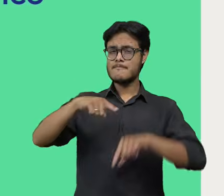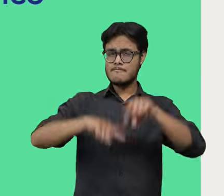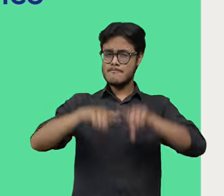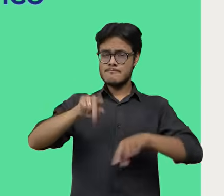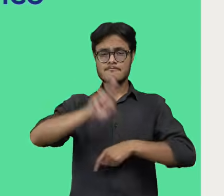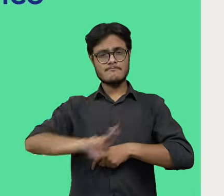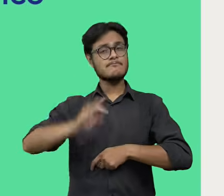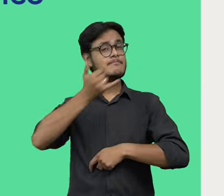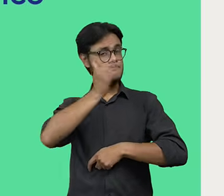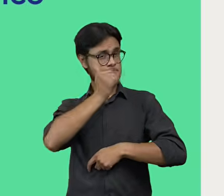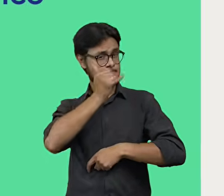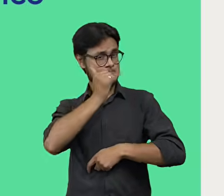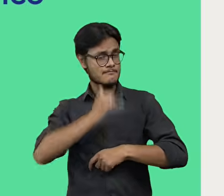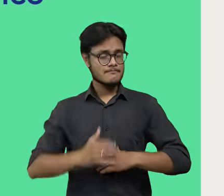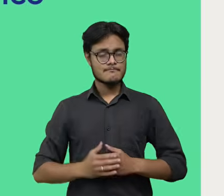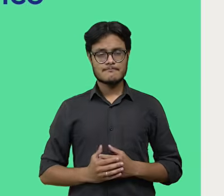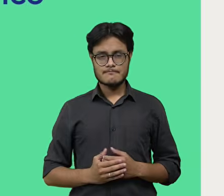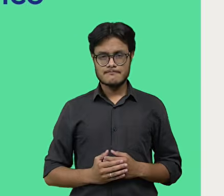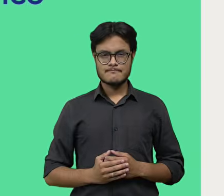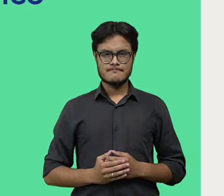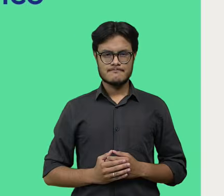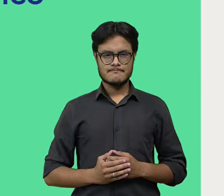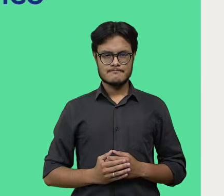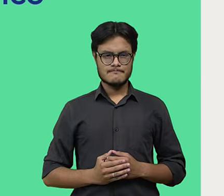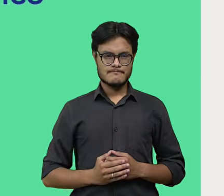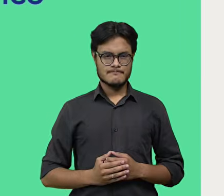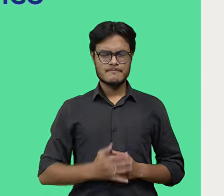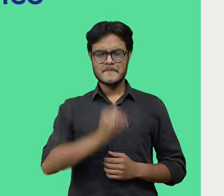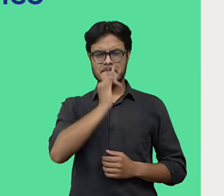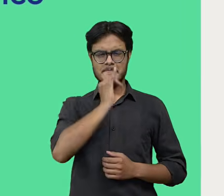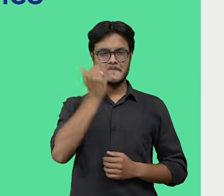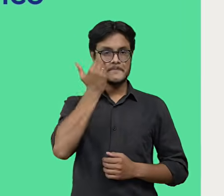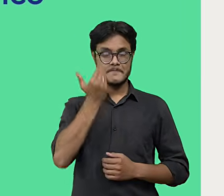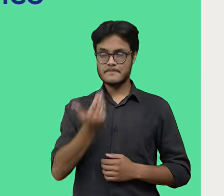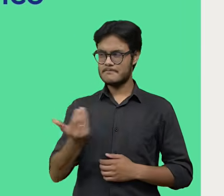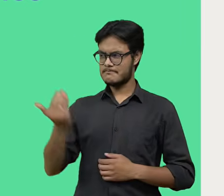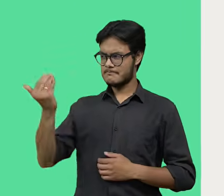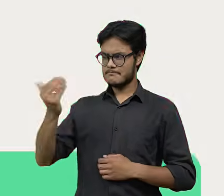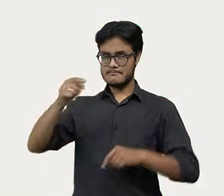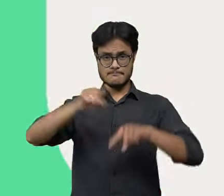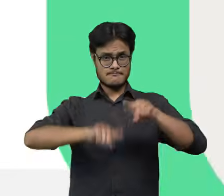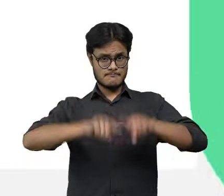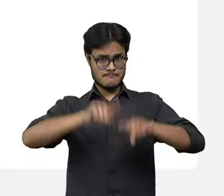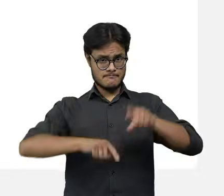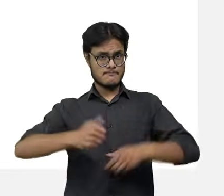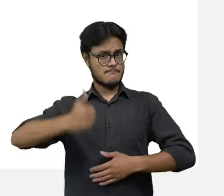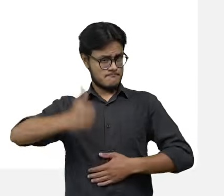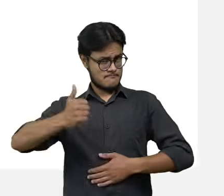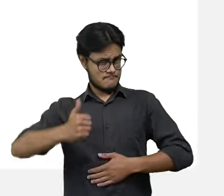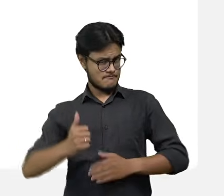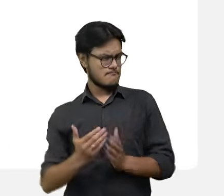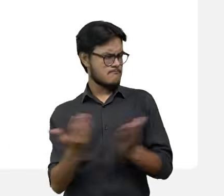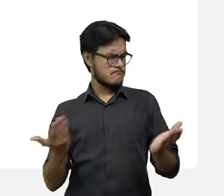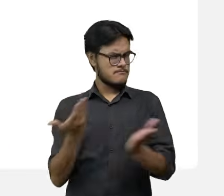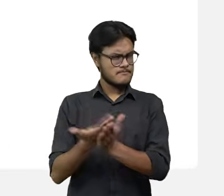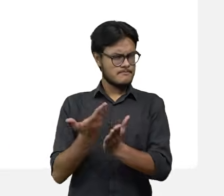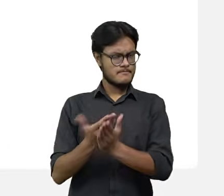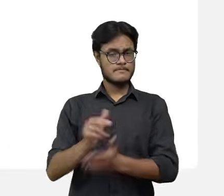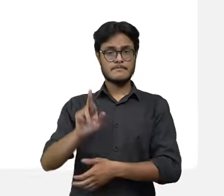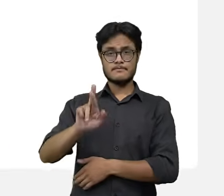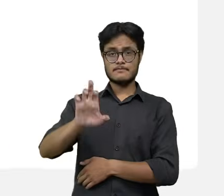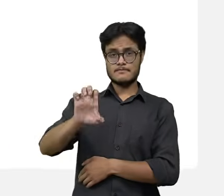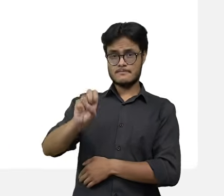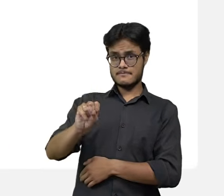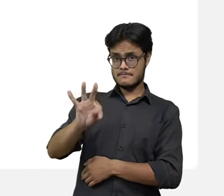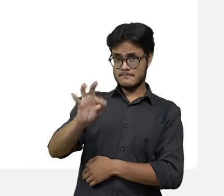dispositivos elétricos. Acompanha comigo. Nosso primeiro dispositivo que vamos estudar é o